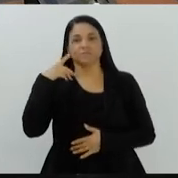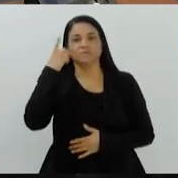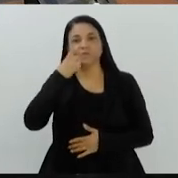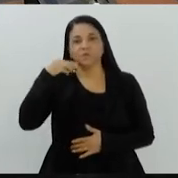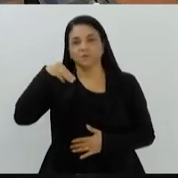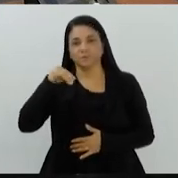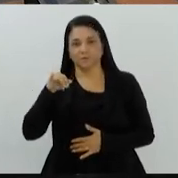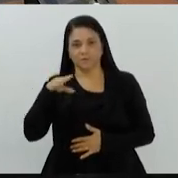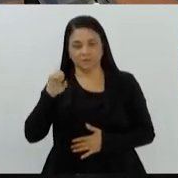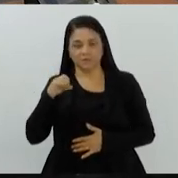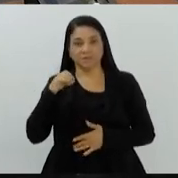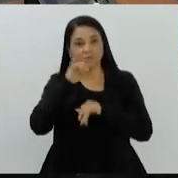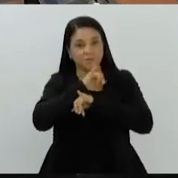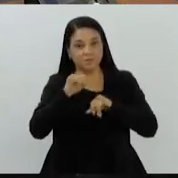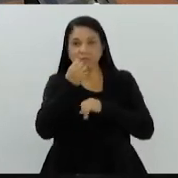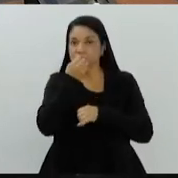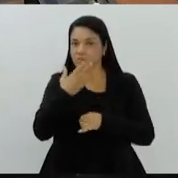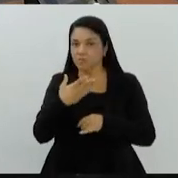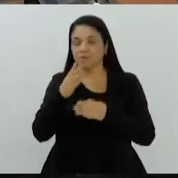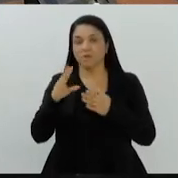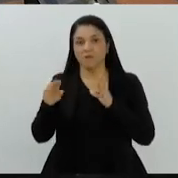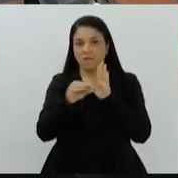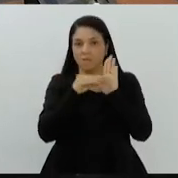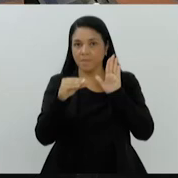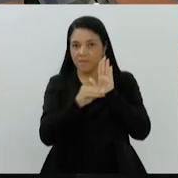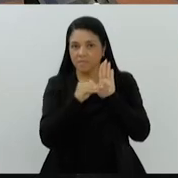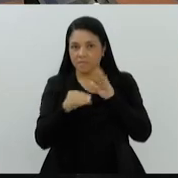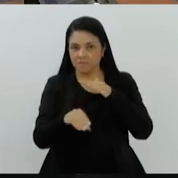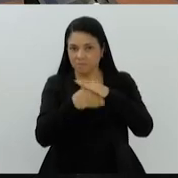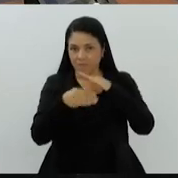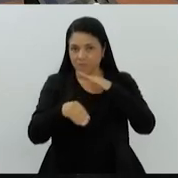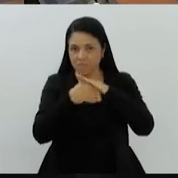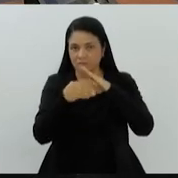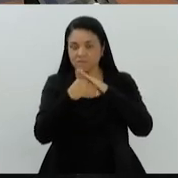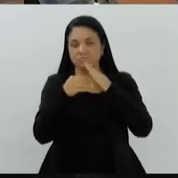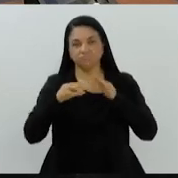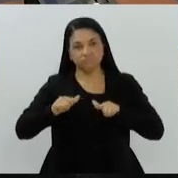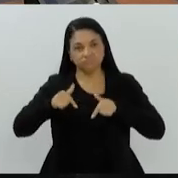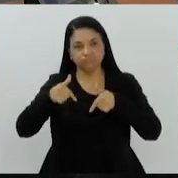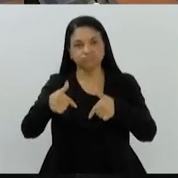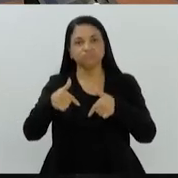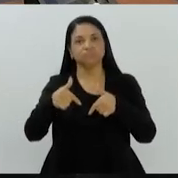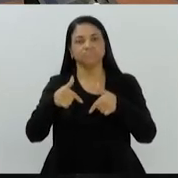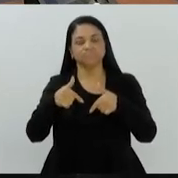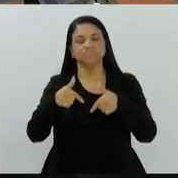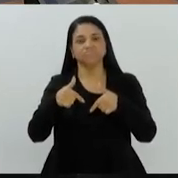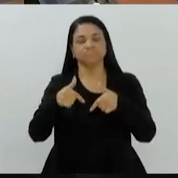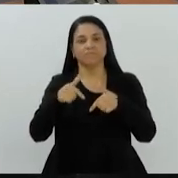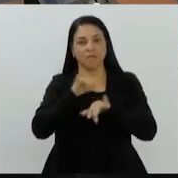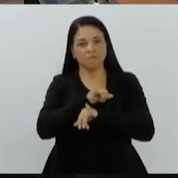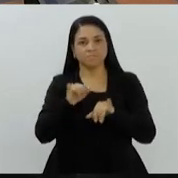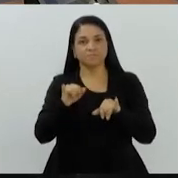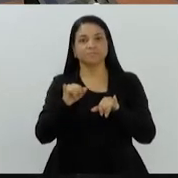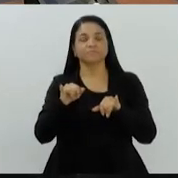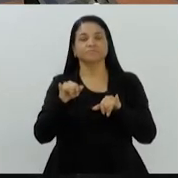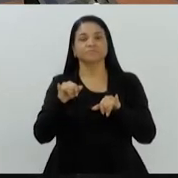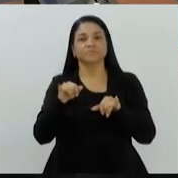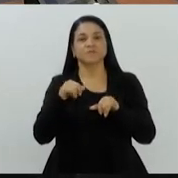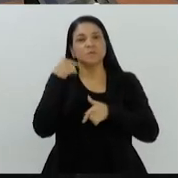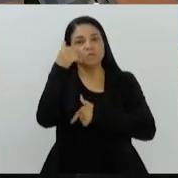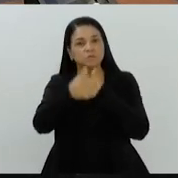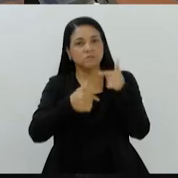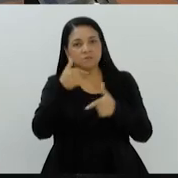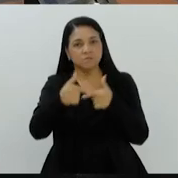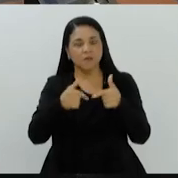Várias das emendas estão realmente sendo executadas. Para dizer, presidente, que o trabalho